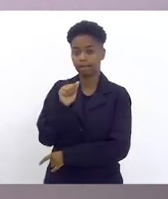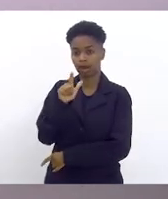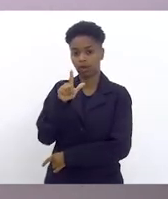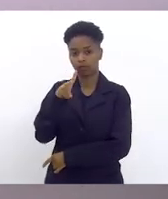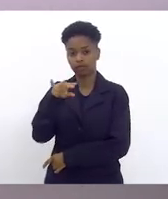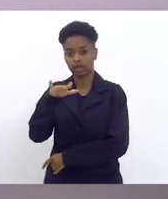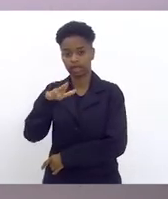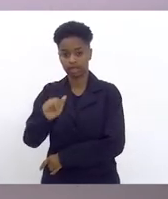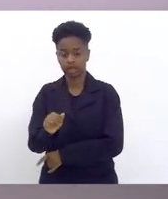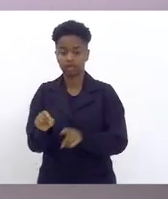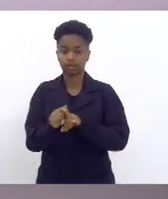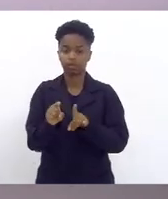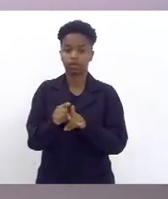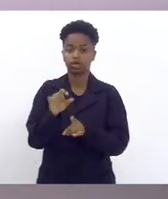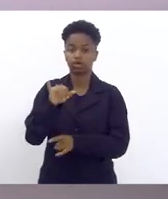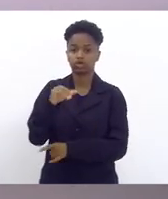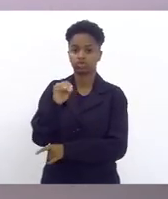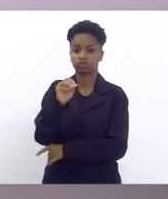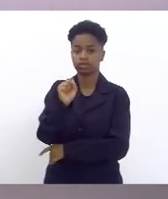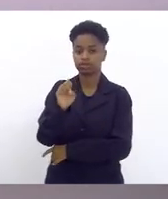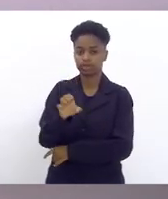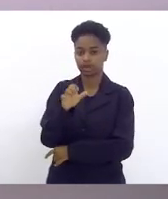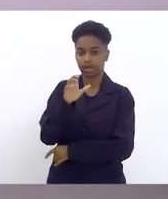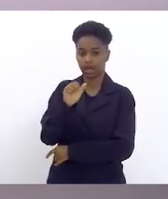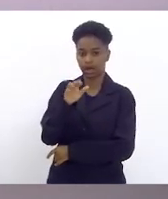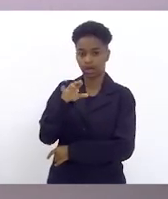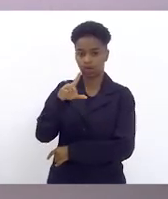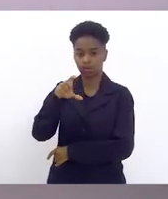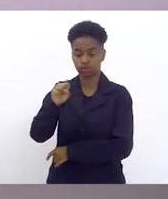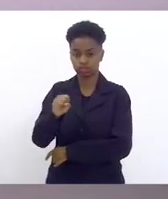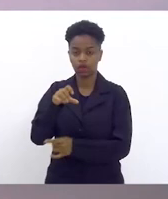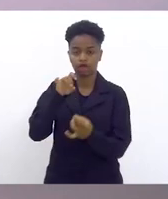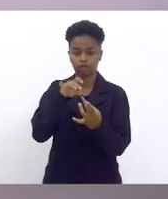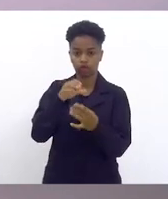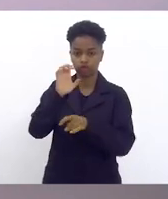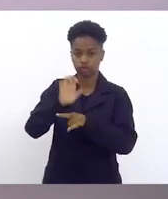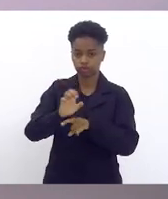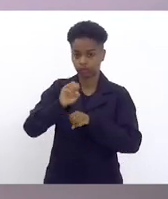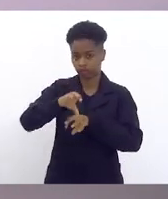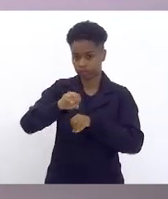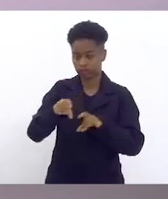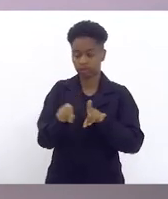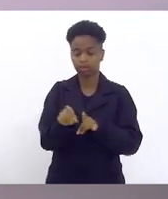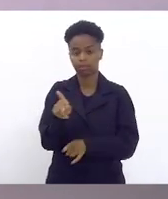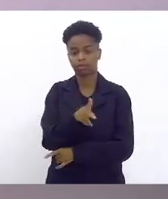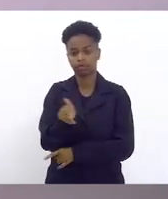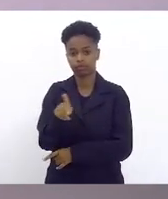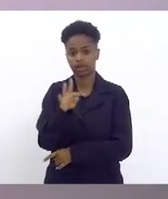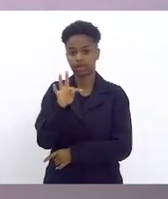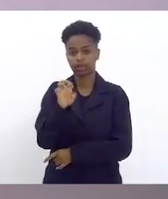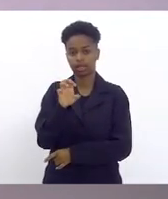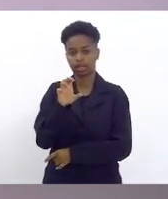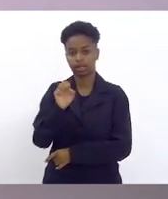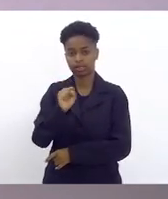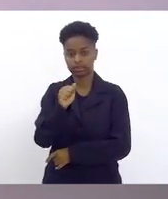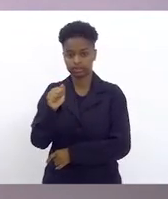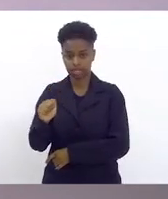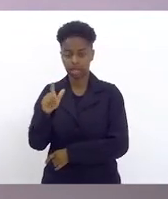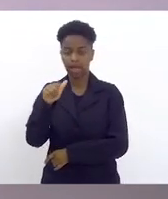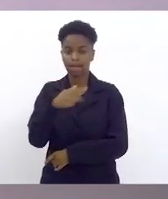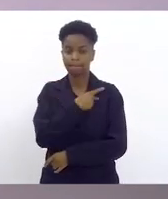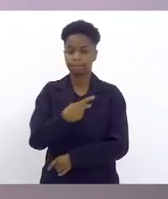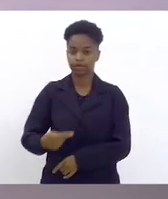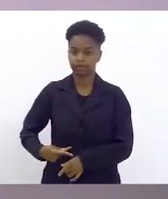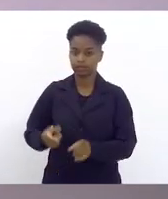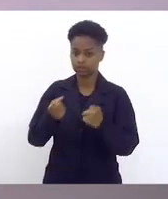e do Dr José Carlos Madureira do fago Estadual de Educação da professora Teresa Pimentel Presidente